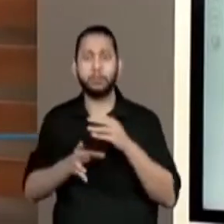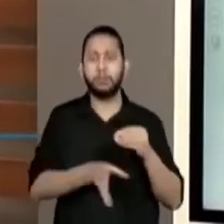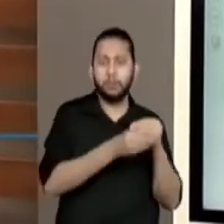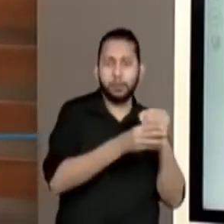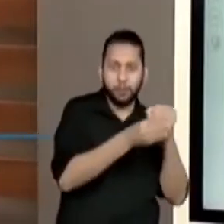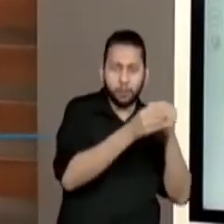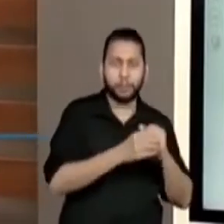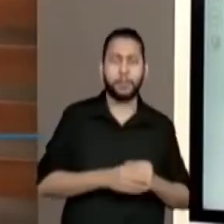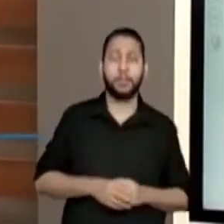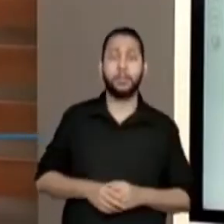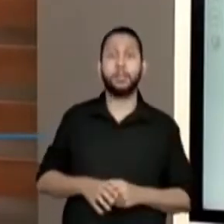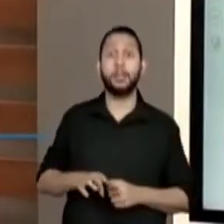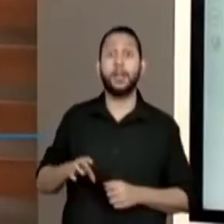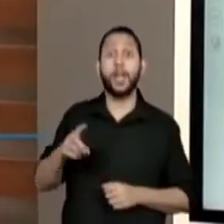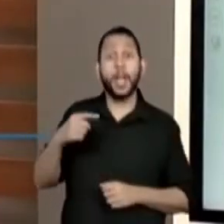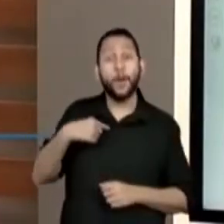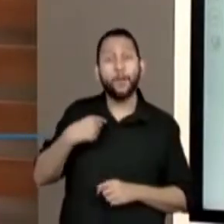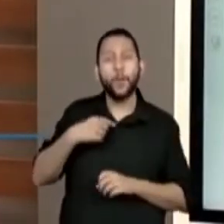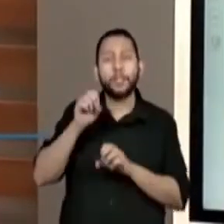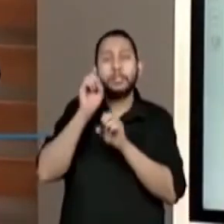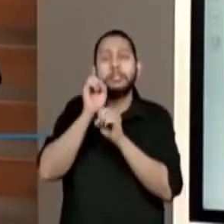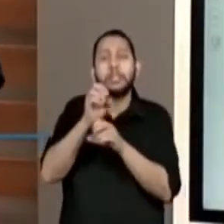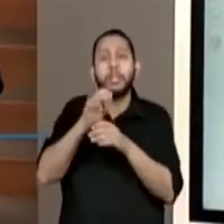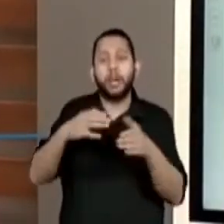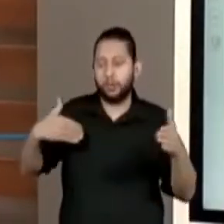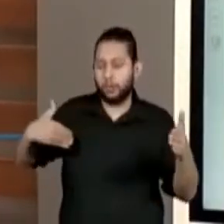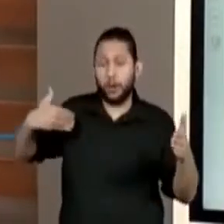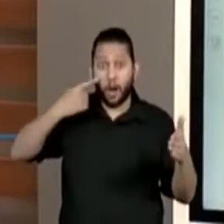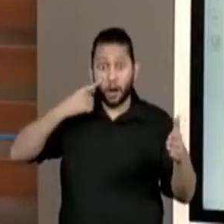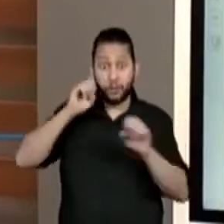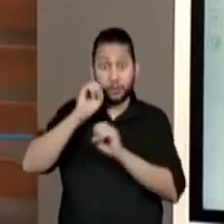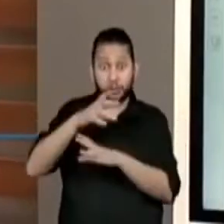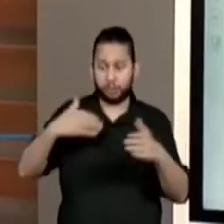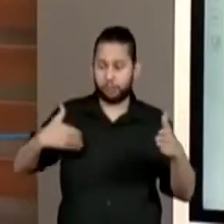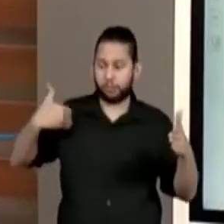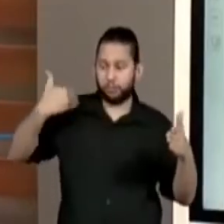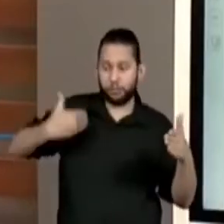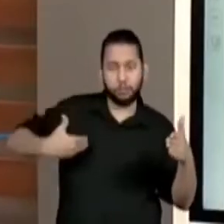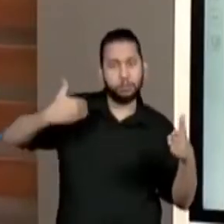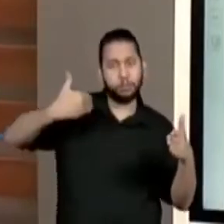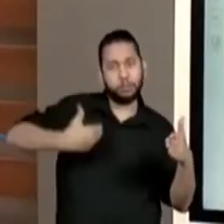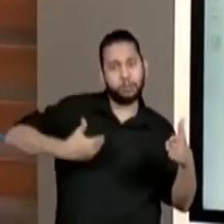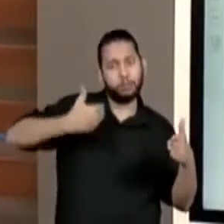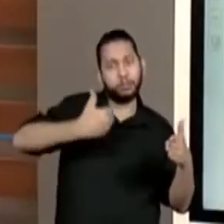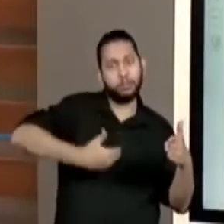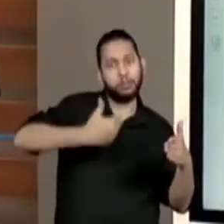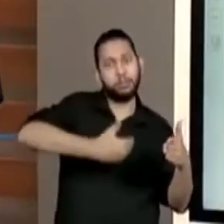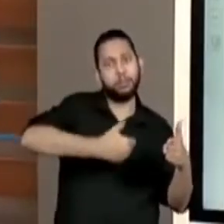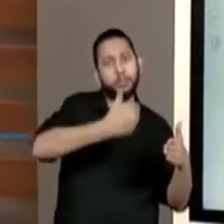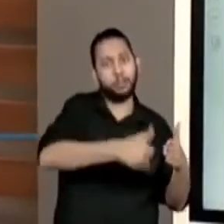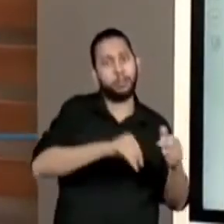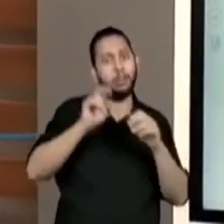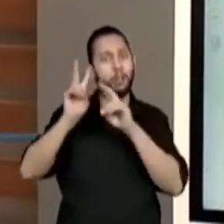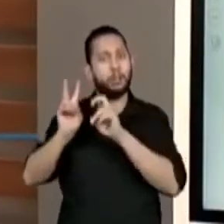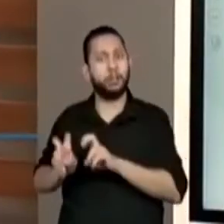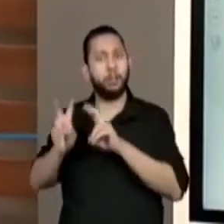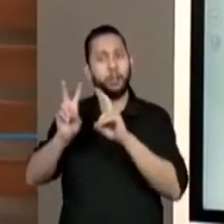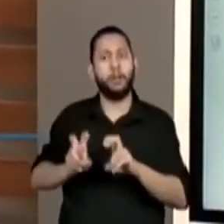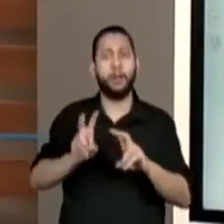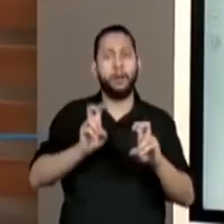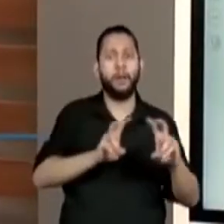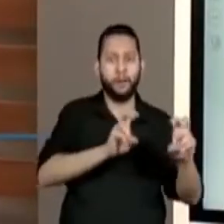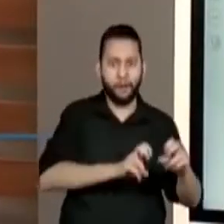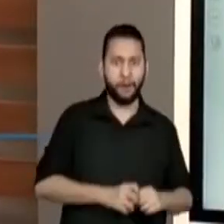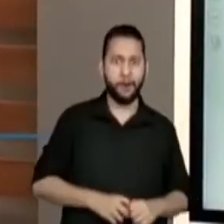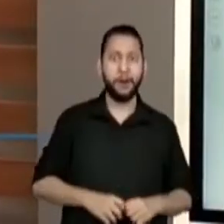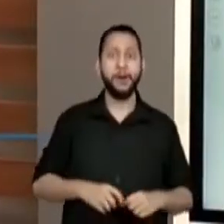sequência conhecimento vem em parcelas tá bem e sempre retomando você Retorna depois avança porque eu